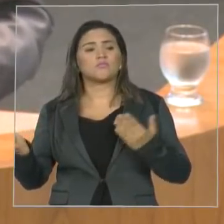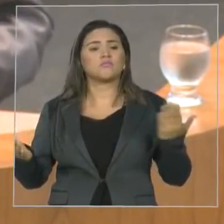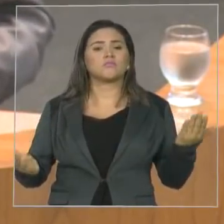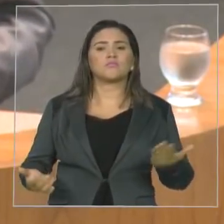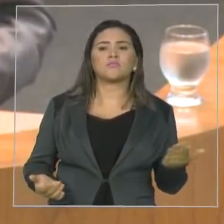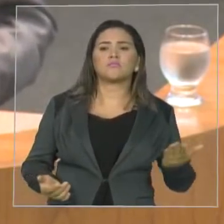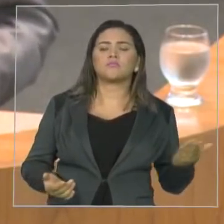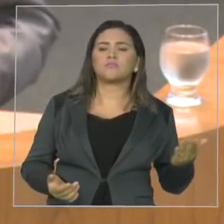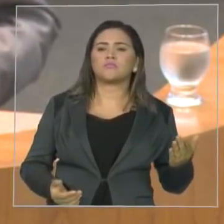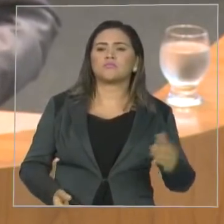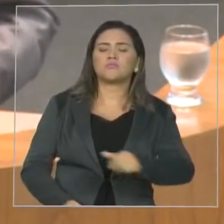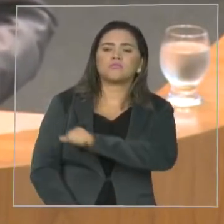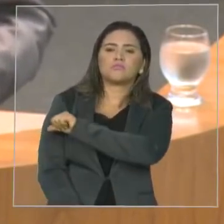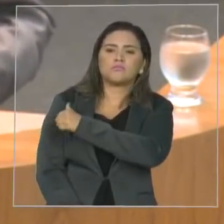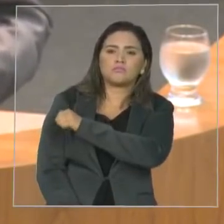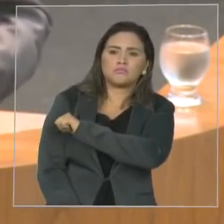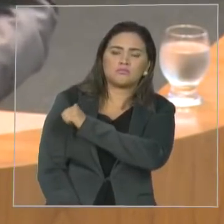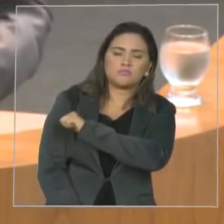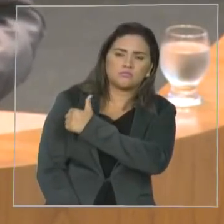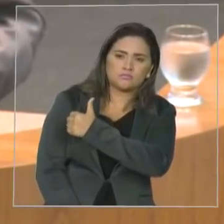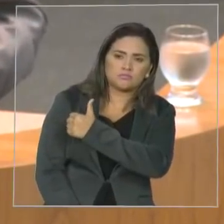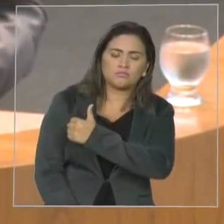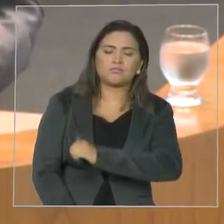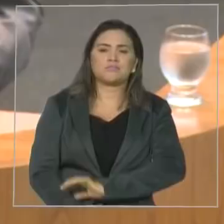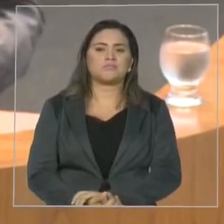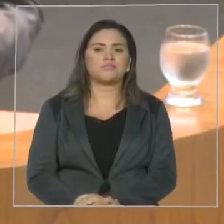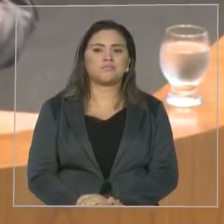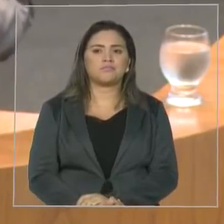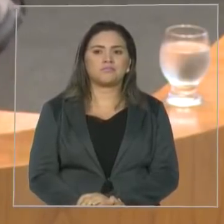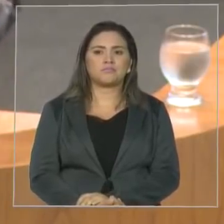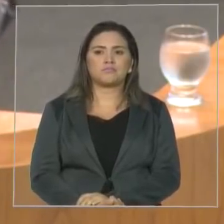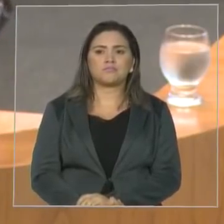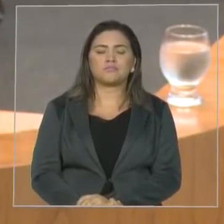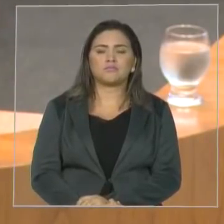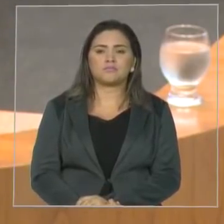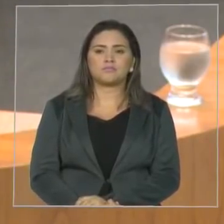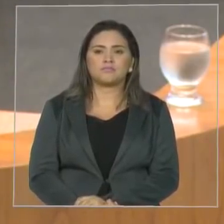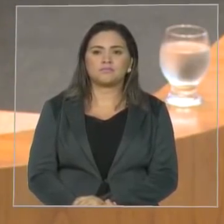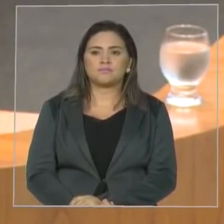ano passado, isso após 13 anos.